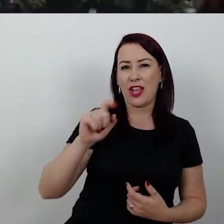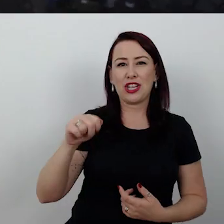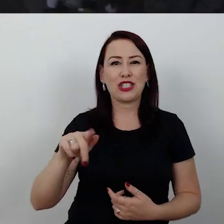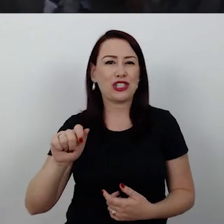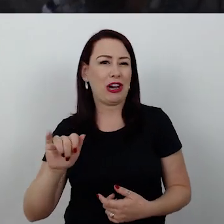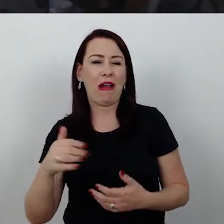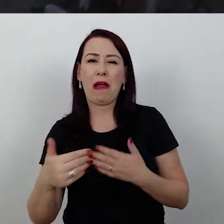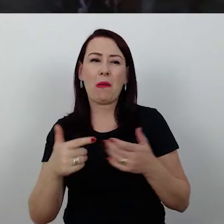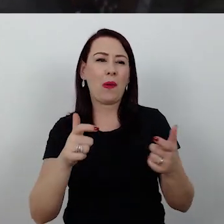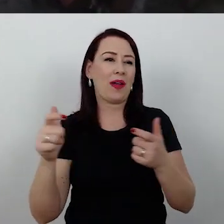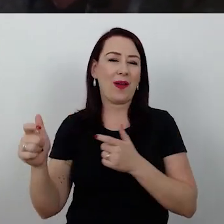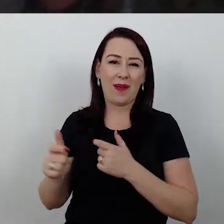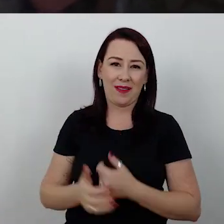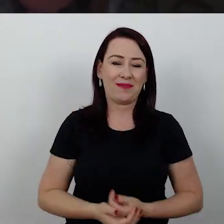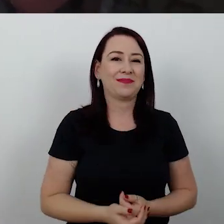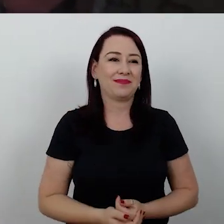for.